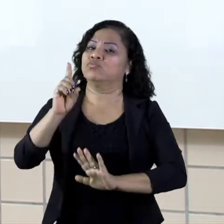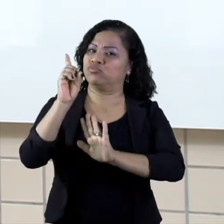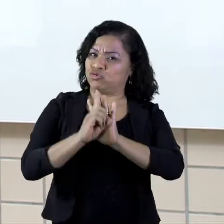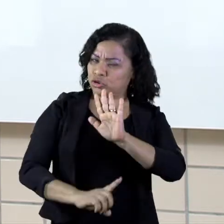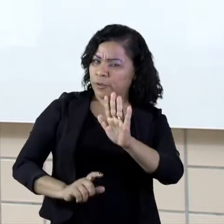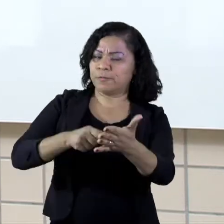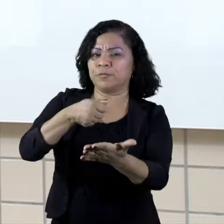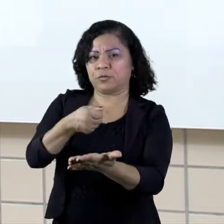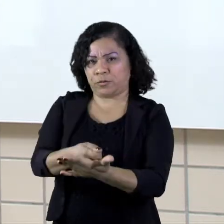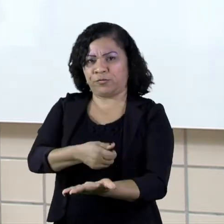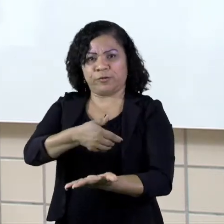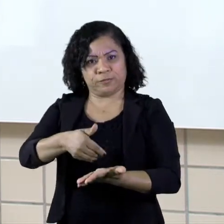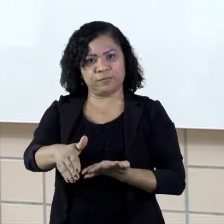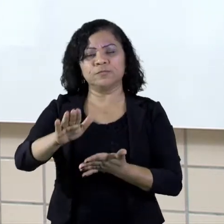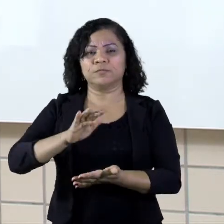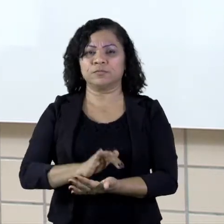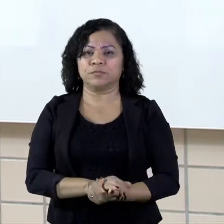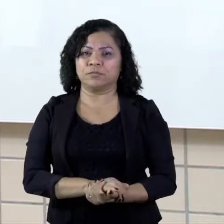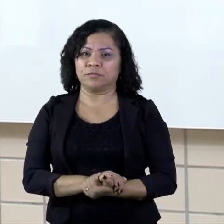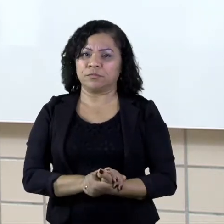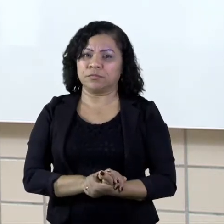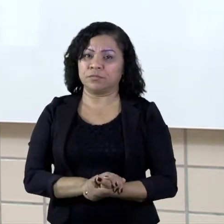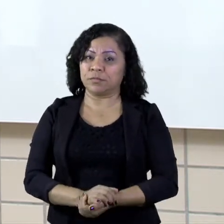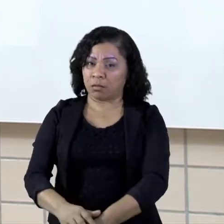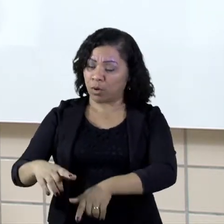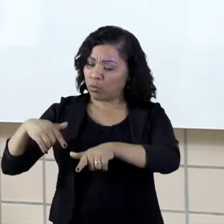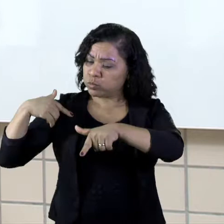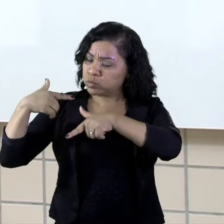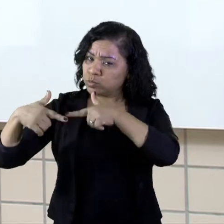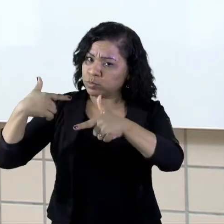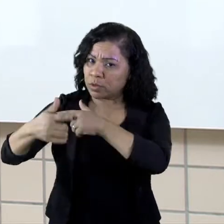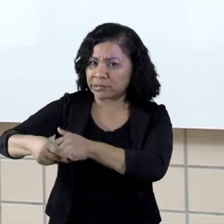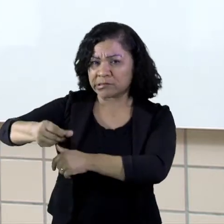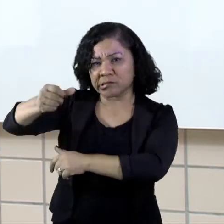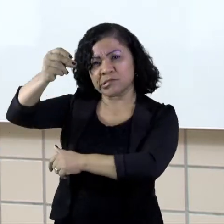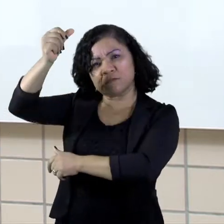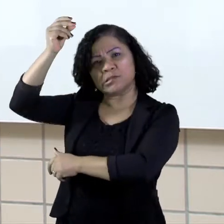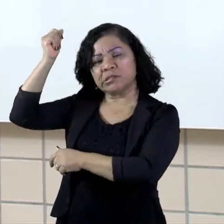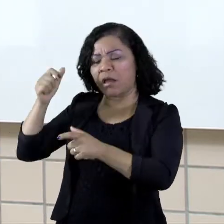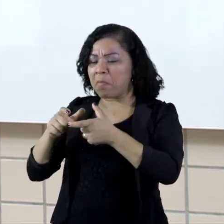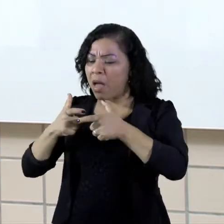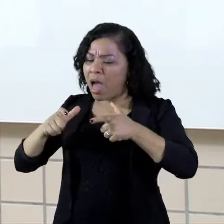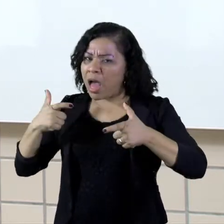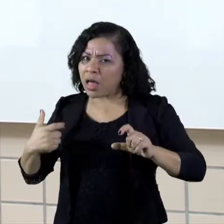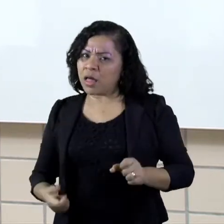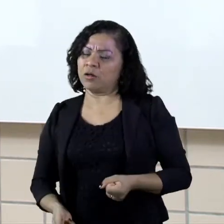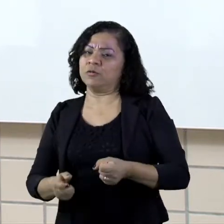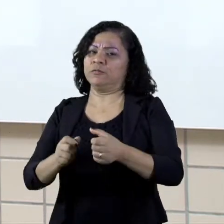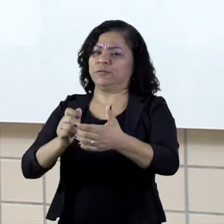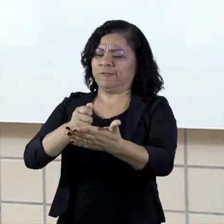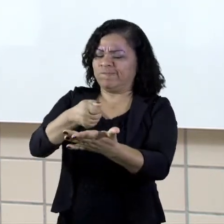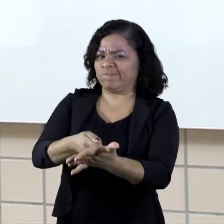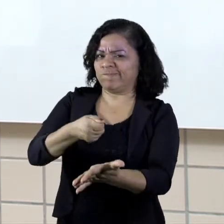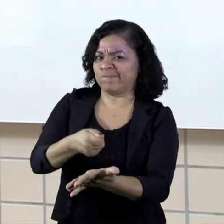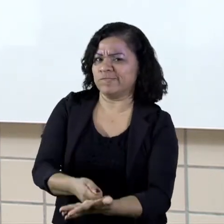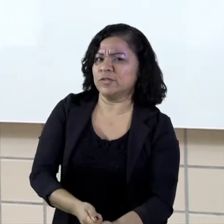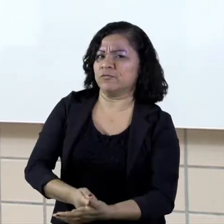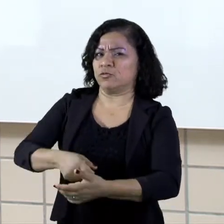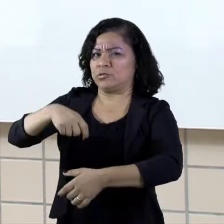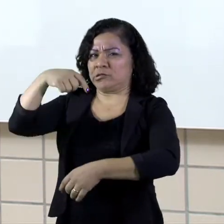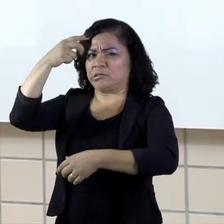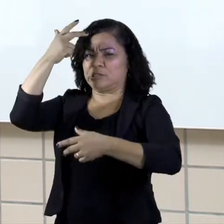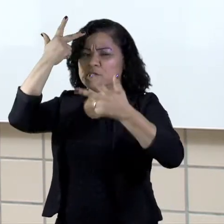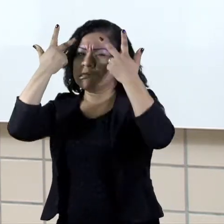a serem cumpridos. Muitos dos trabalhos da antiguidade eram trabalhos forçados, trabalhos penosos e trabalhos